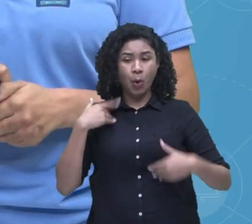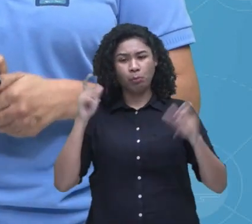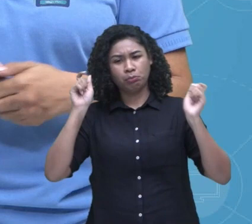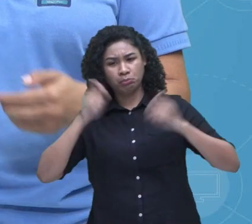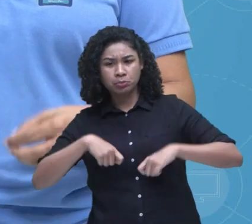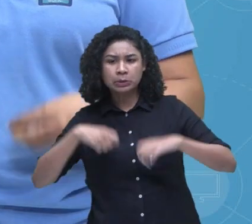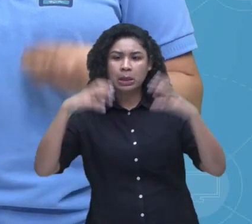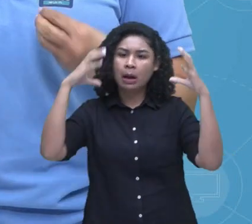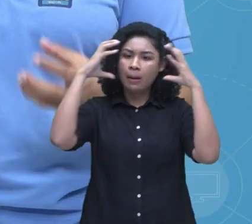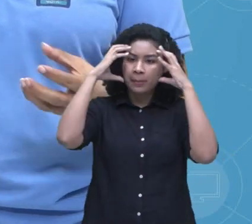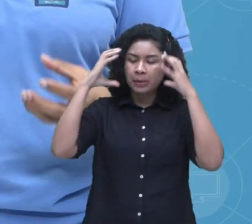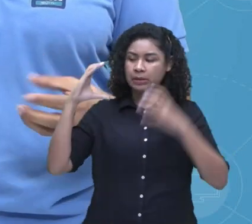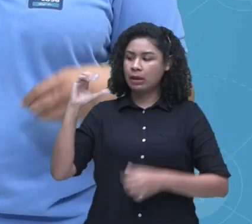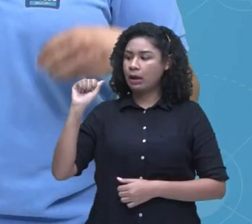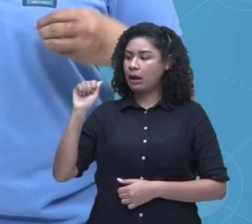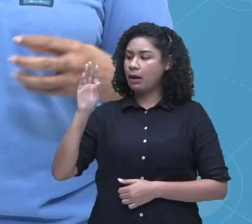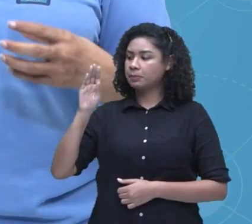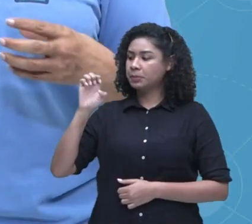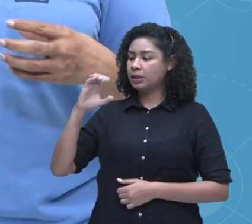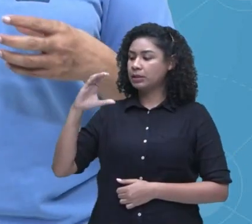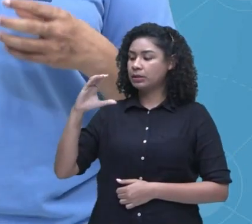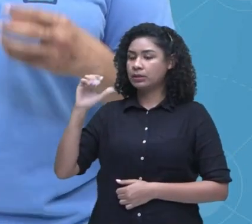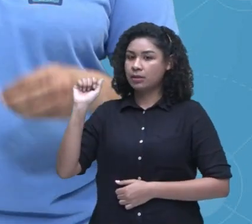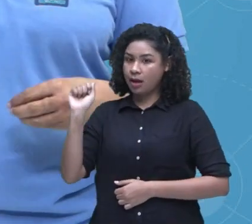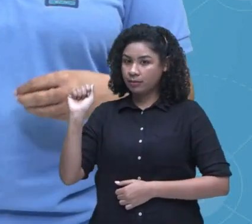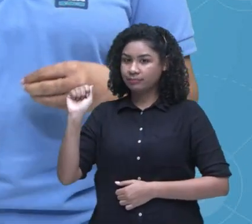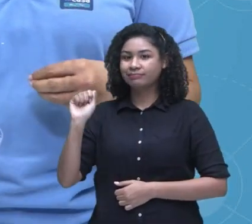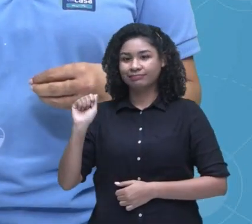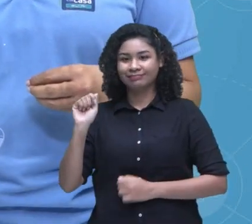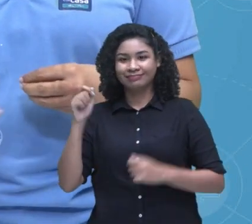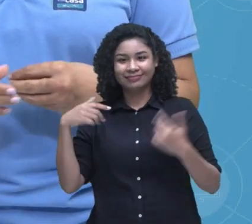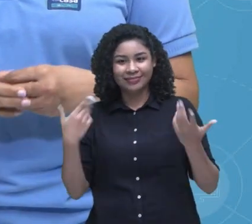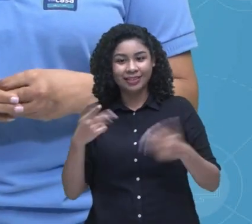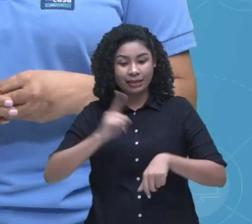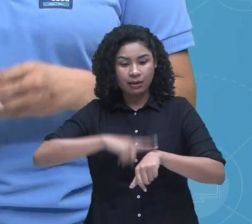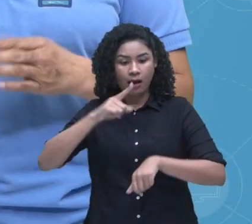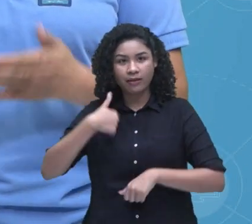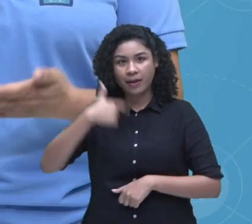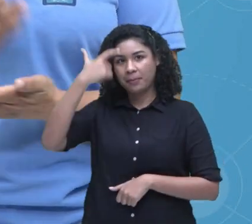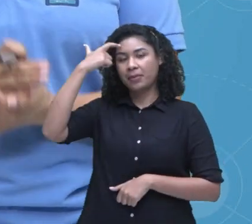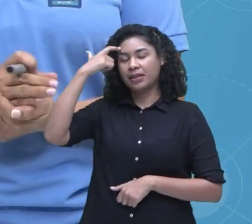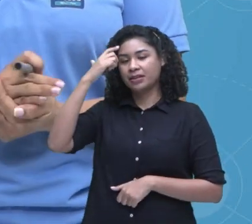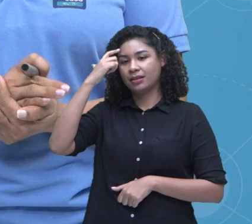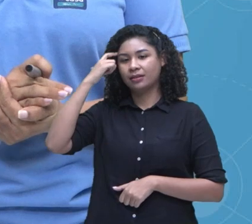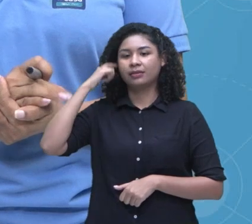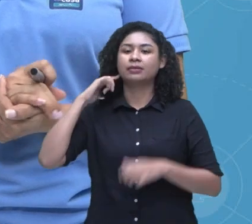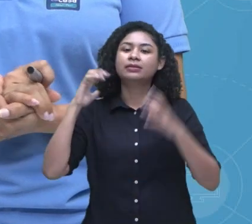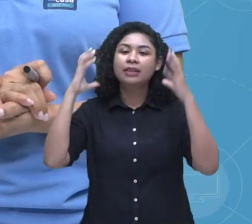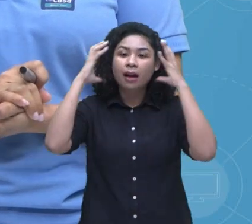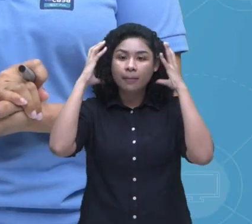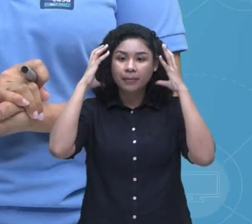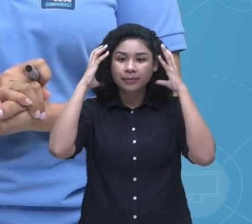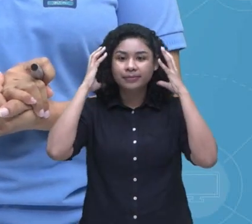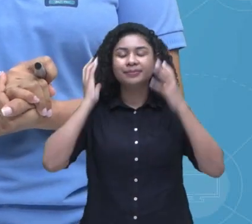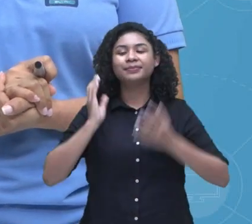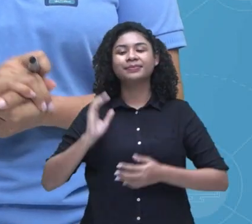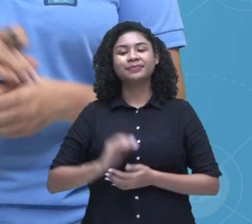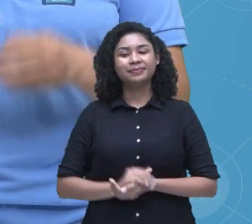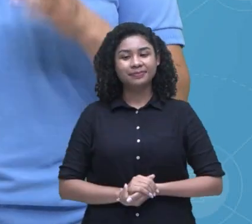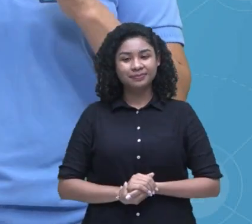sentido literal. A gente, quando fala cabeça, vem logo a nossa mente, nessa, no seu sentido